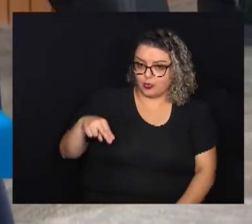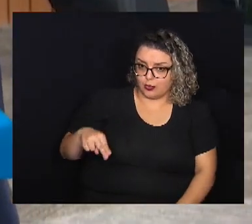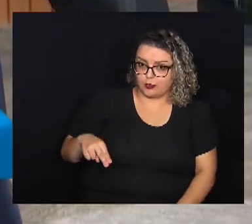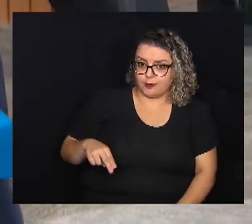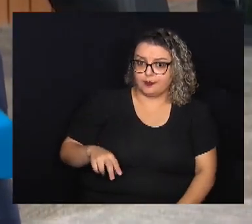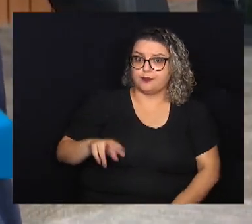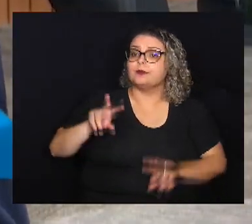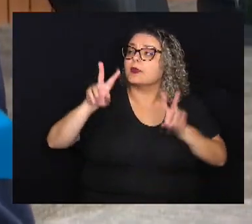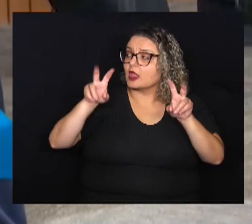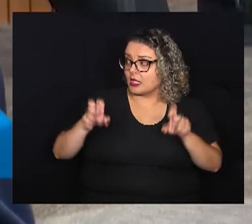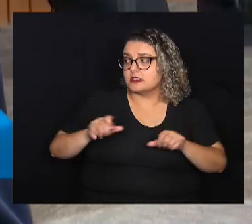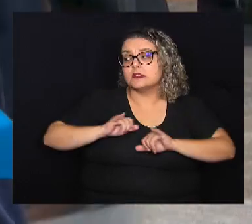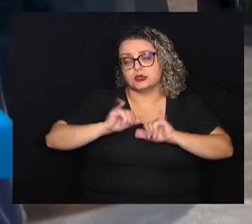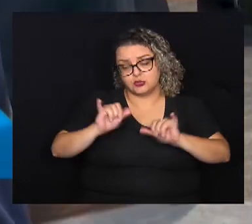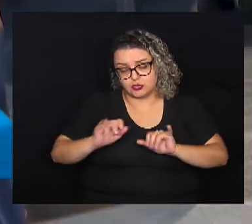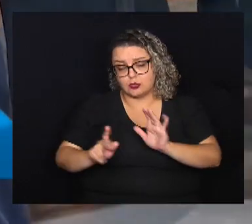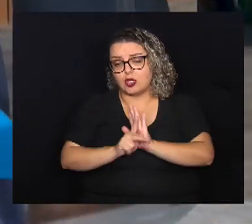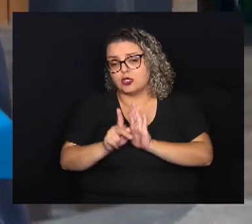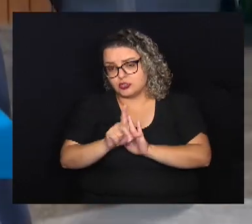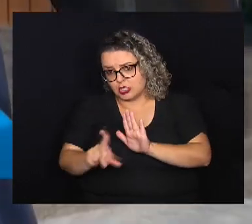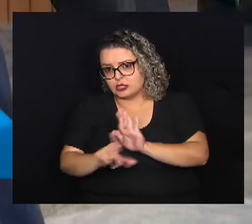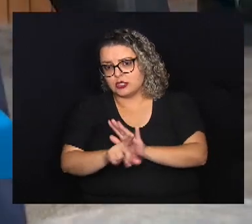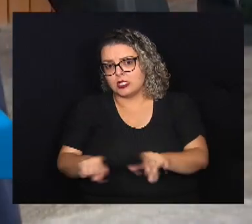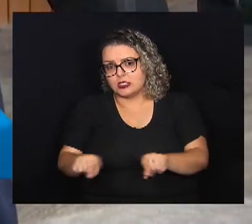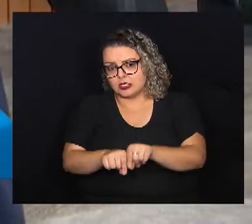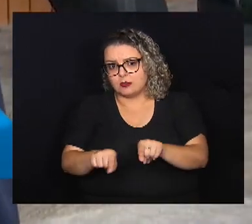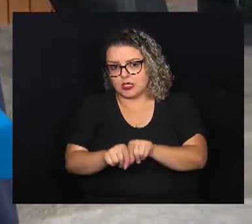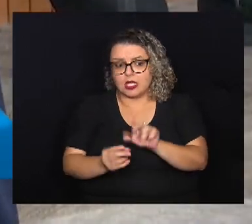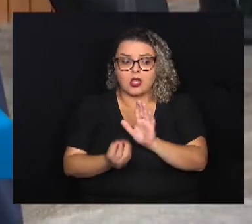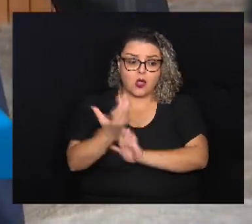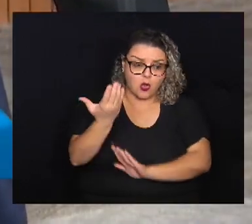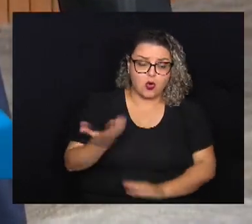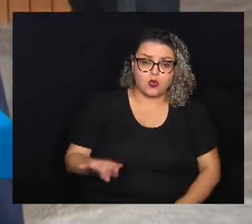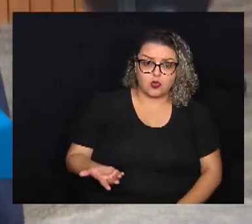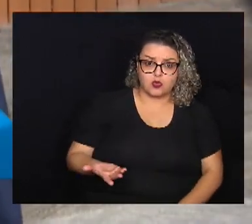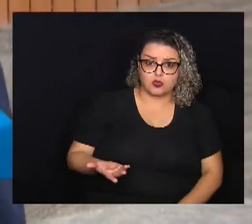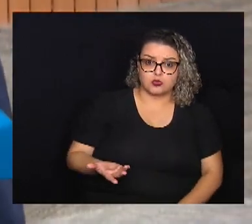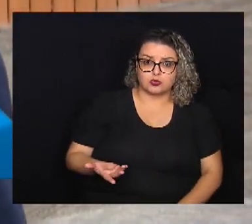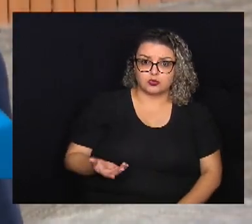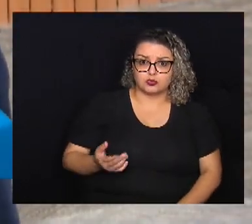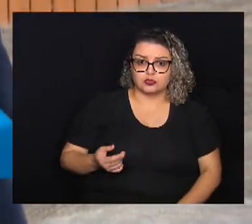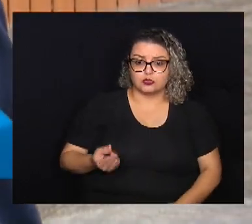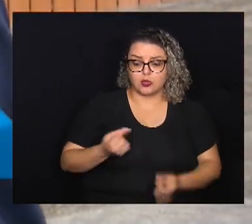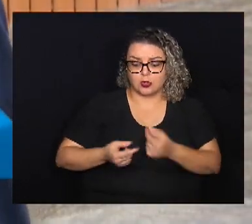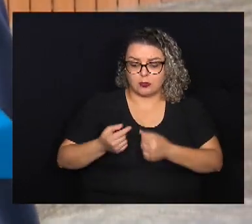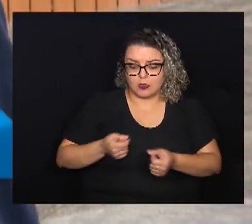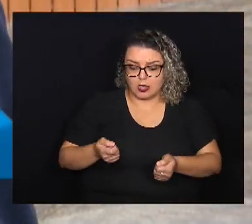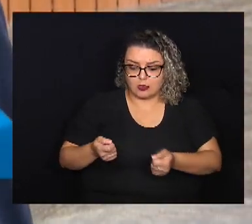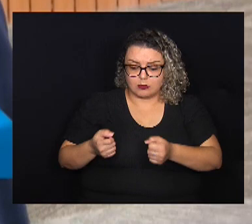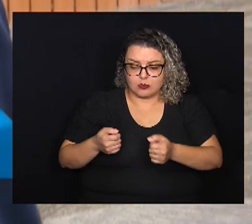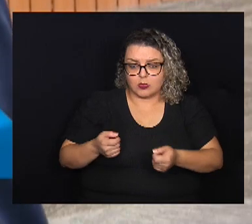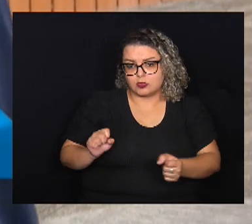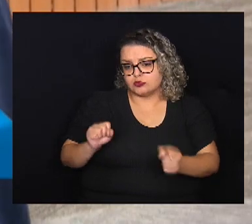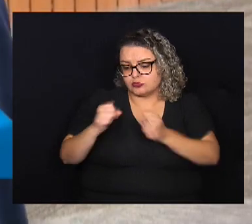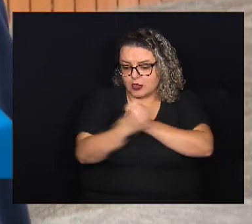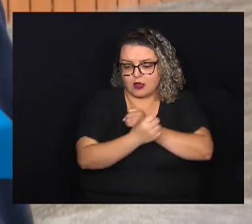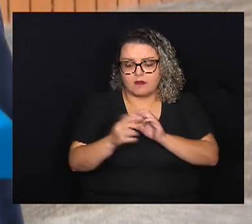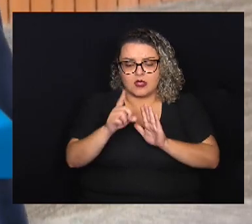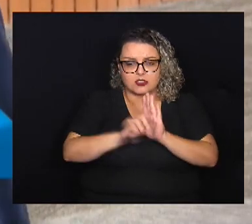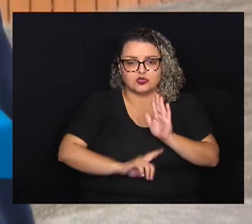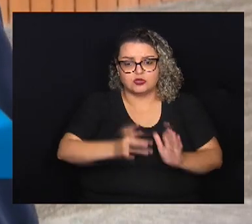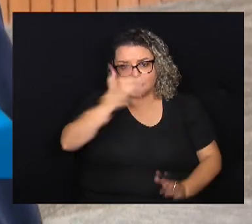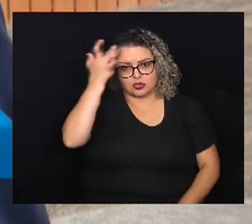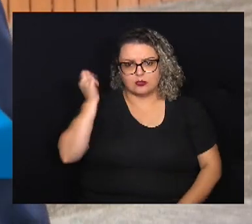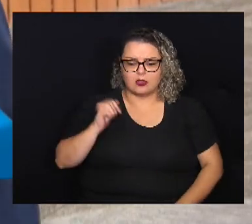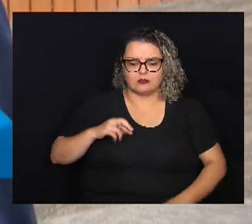assunto esse projeto de lei ele nasceu também da economia de defesa do consumidor onde muitas pessoas fizeram essa